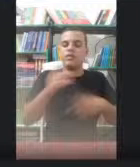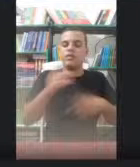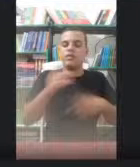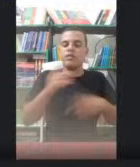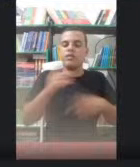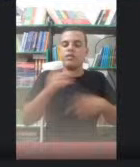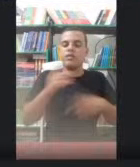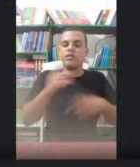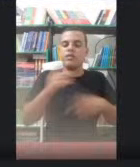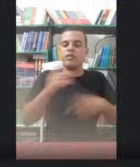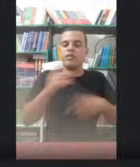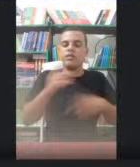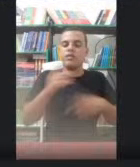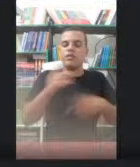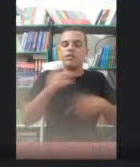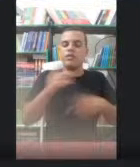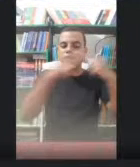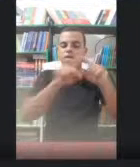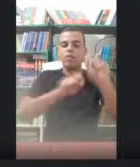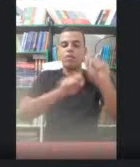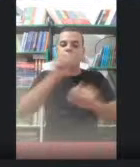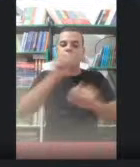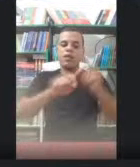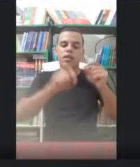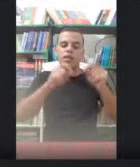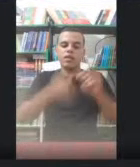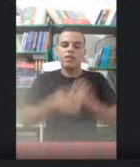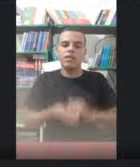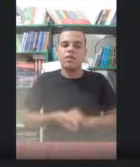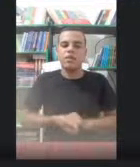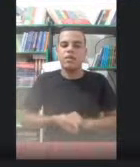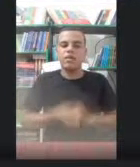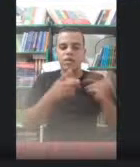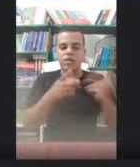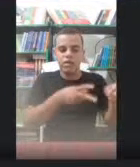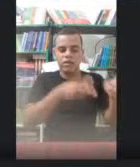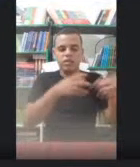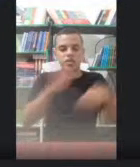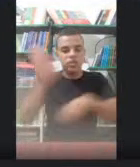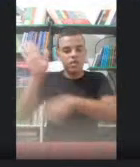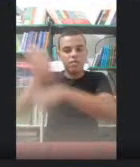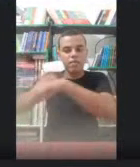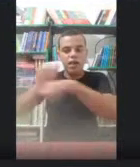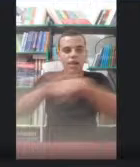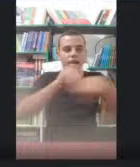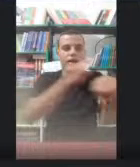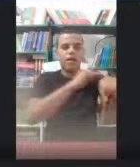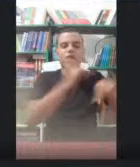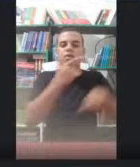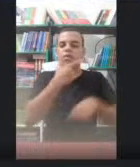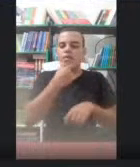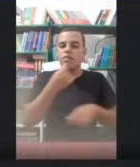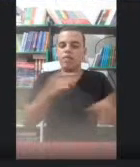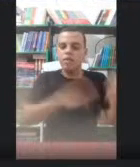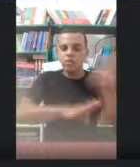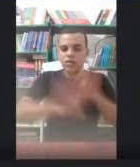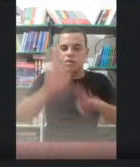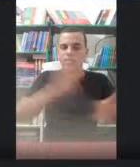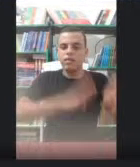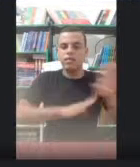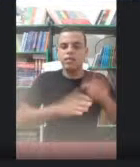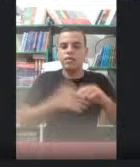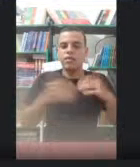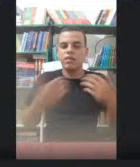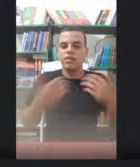desafio ainda é, de fato, atraí-los, né, e sensibilizar os profissionais também para estar fazendo essa busca ativa. Então, eu passo a